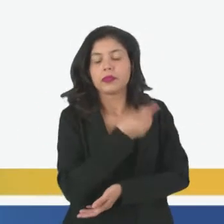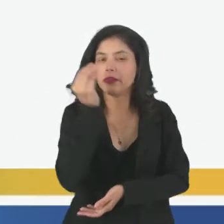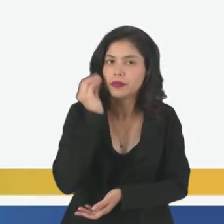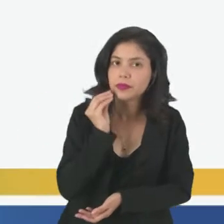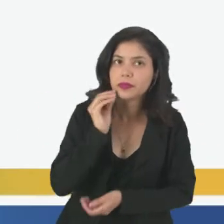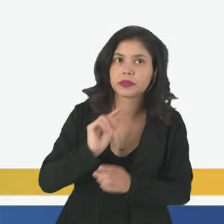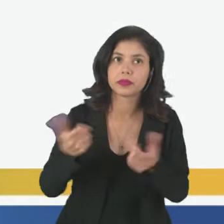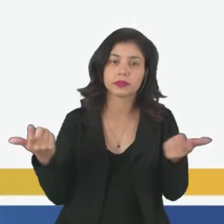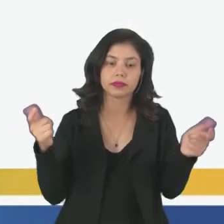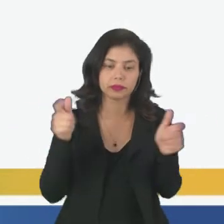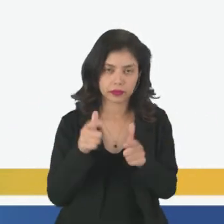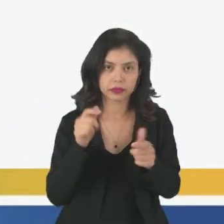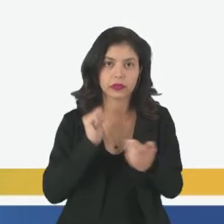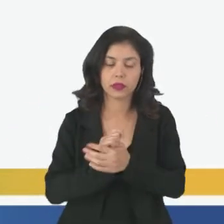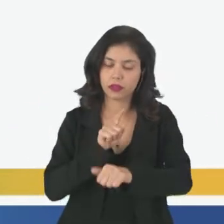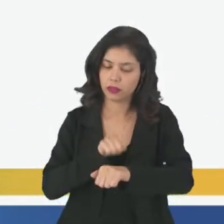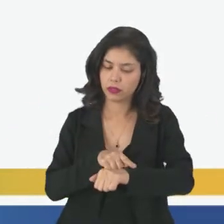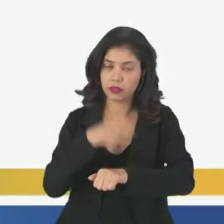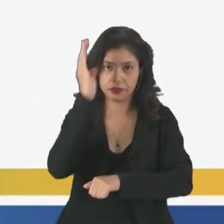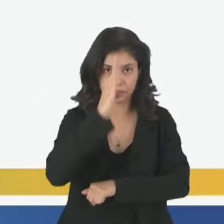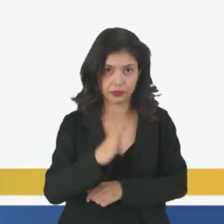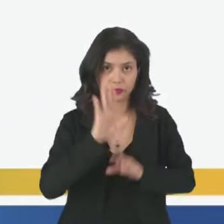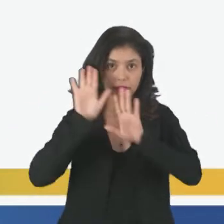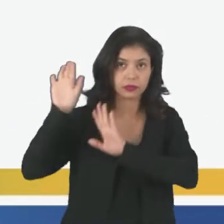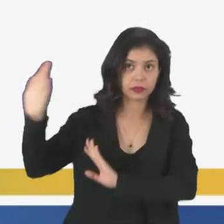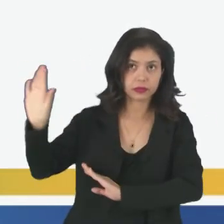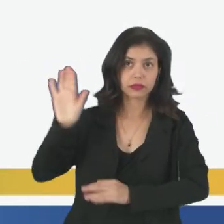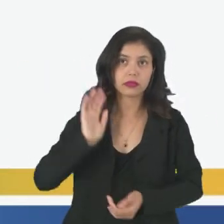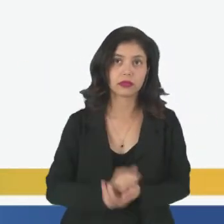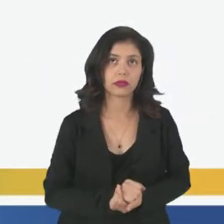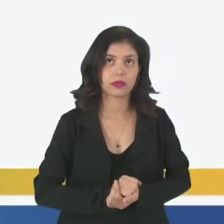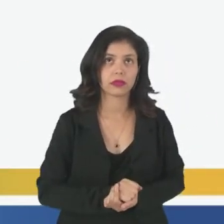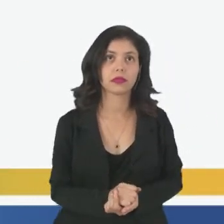esse curto período de tempo em que o Brasil deixou de ser